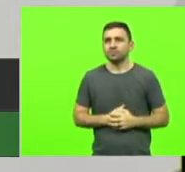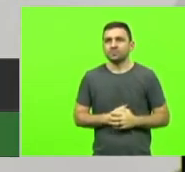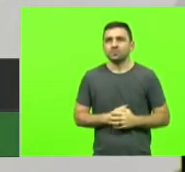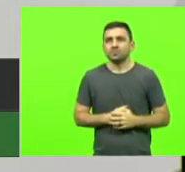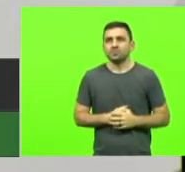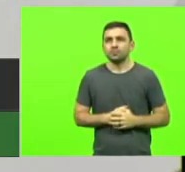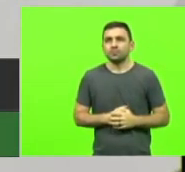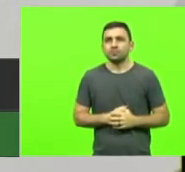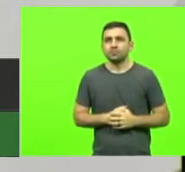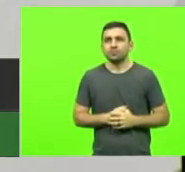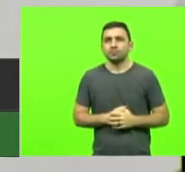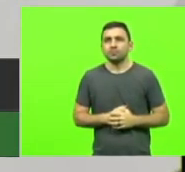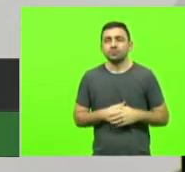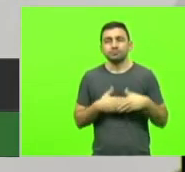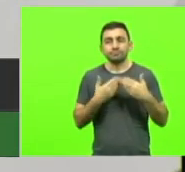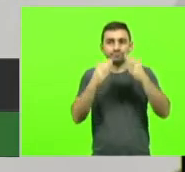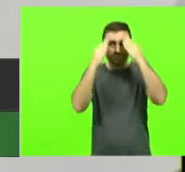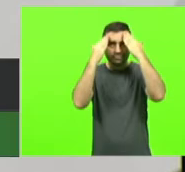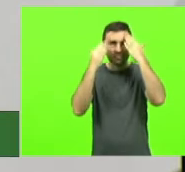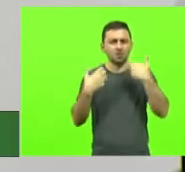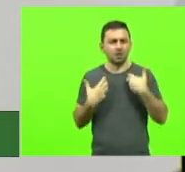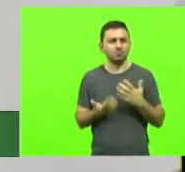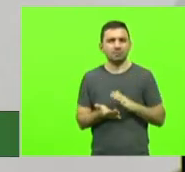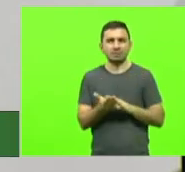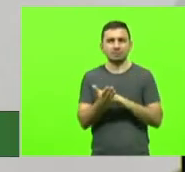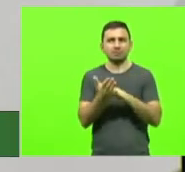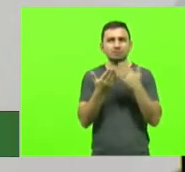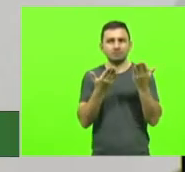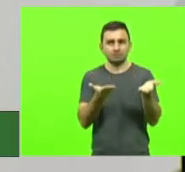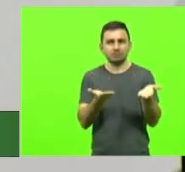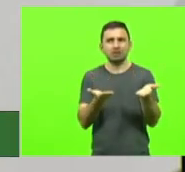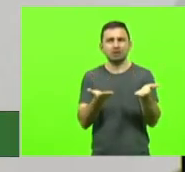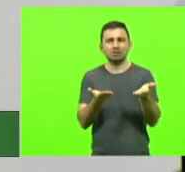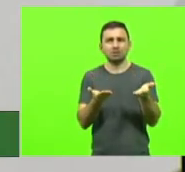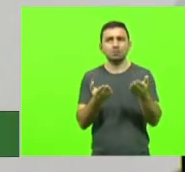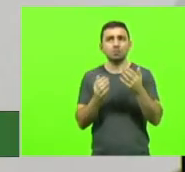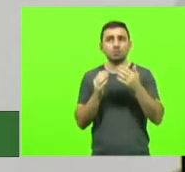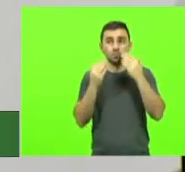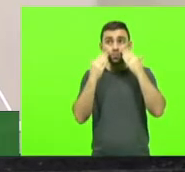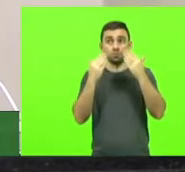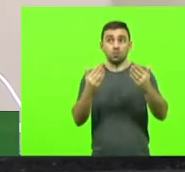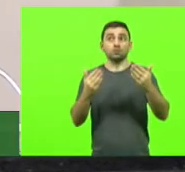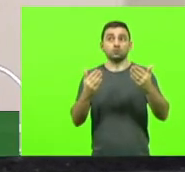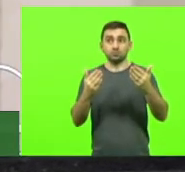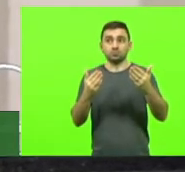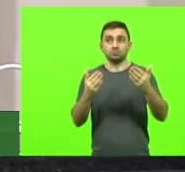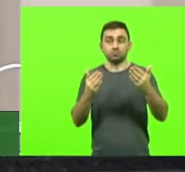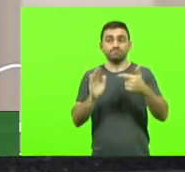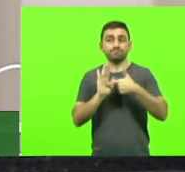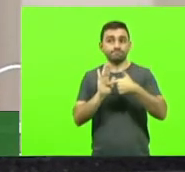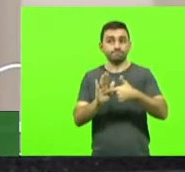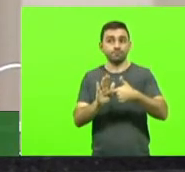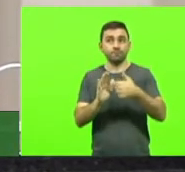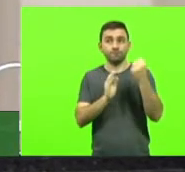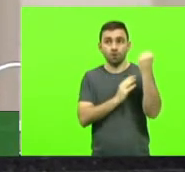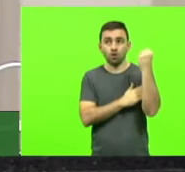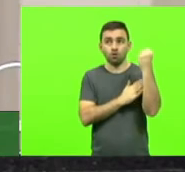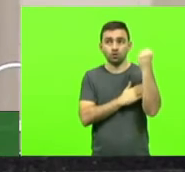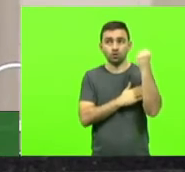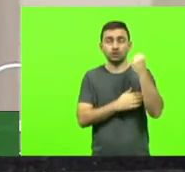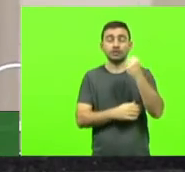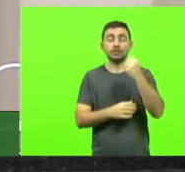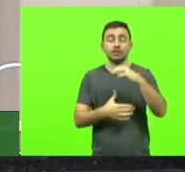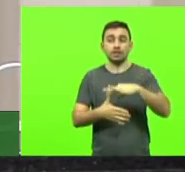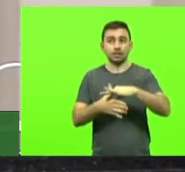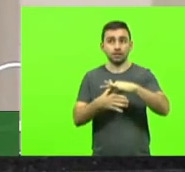Deputado Zé Milton, quero parabenizar Vossa Excelência, tem se demonstrado muito grande no exercício da liderança de governo, e não é